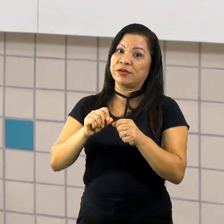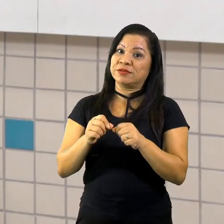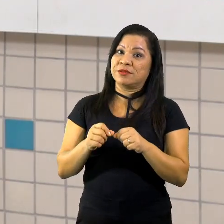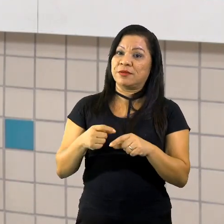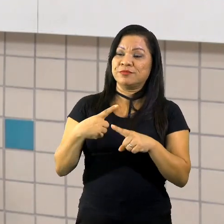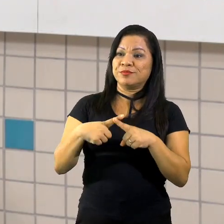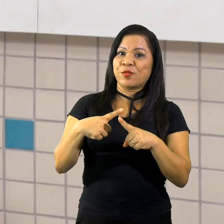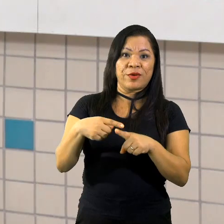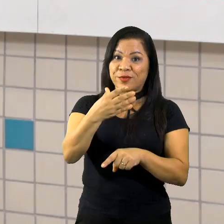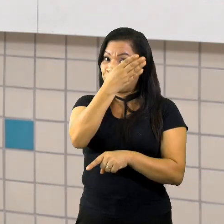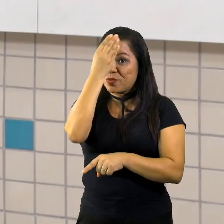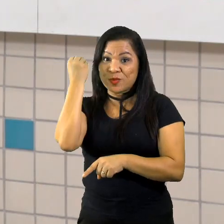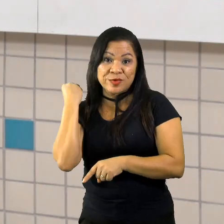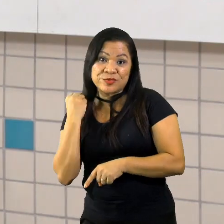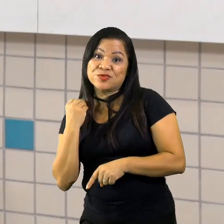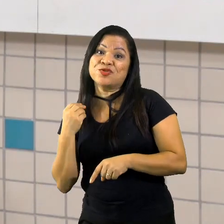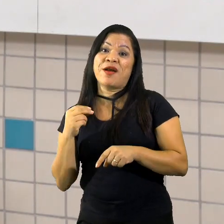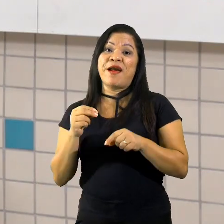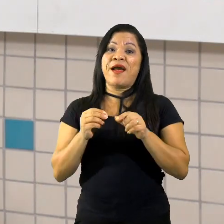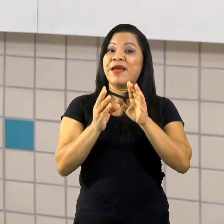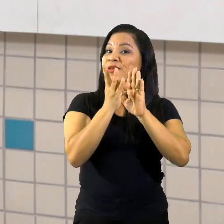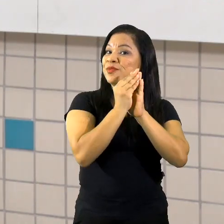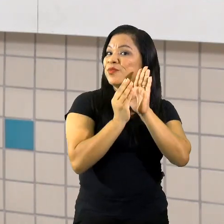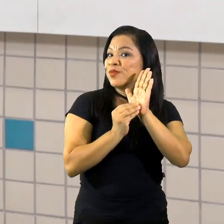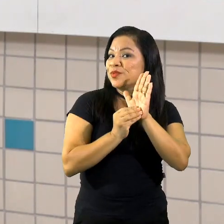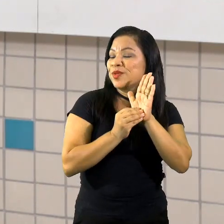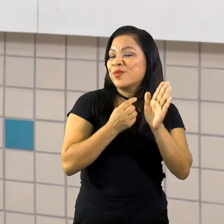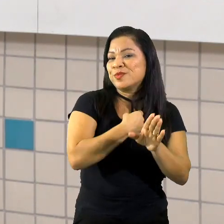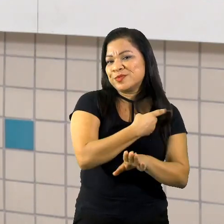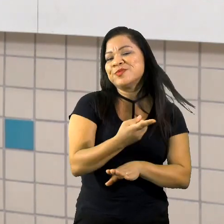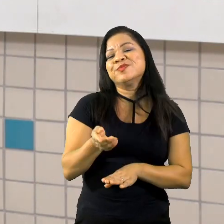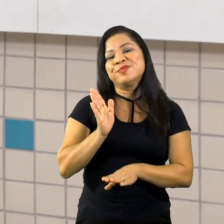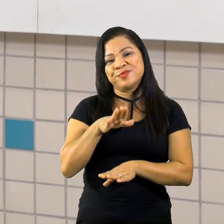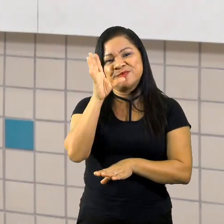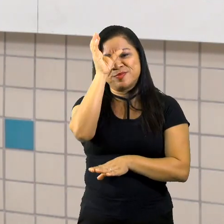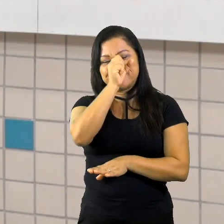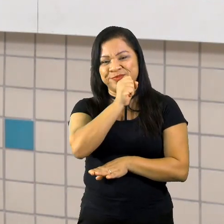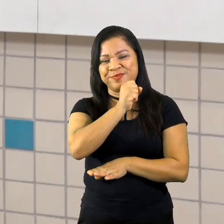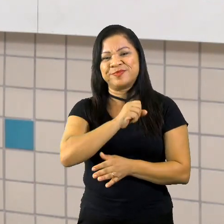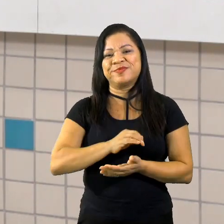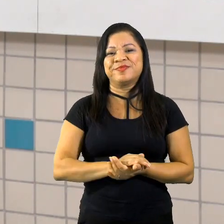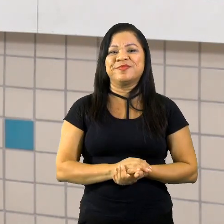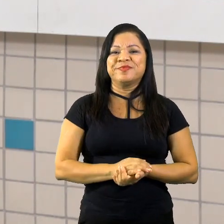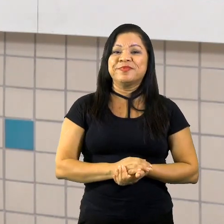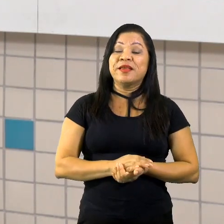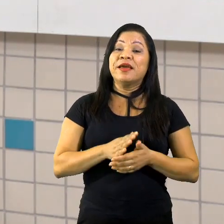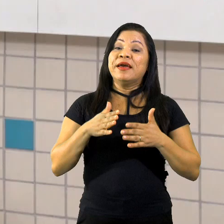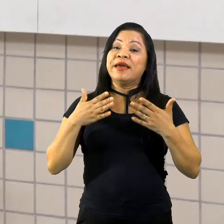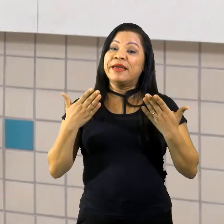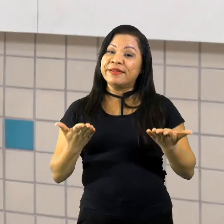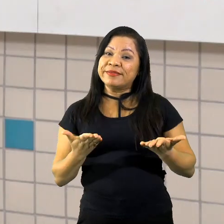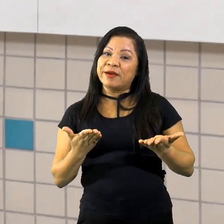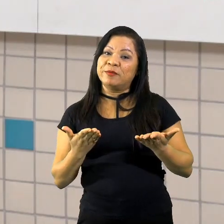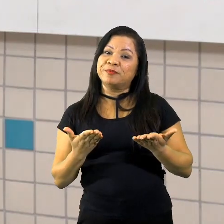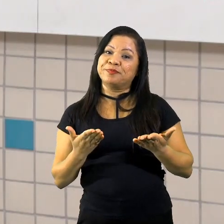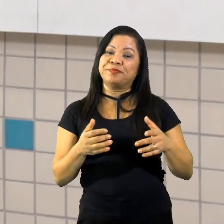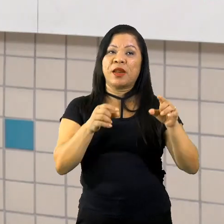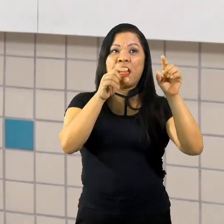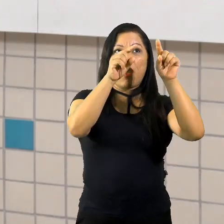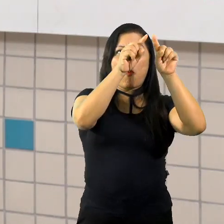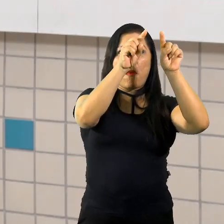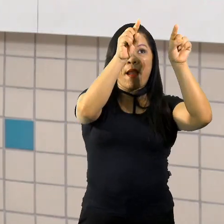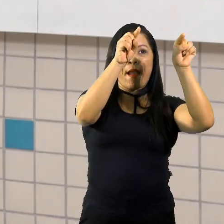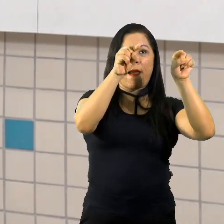conteúdo abordado, o que nós aprendemos. O mapa mental dessa aula é dividido em 2